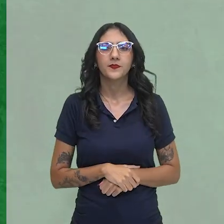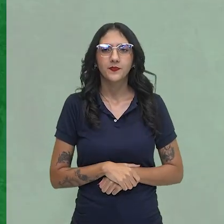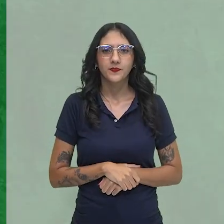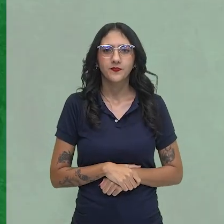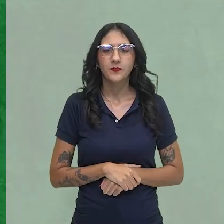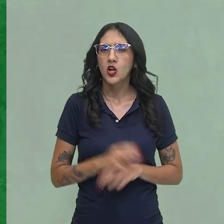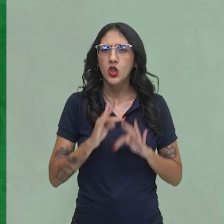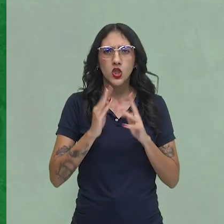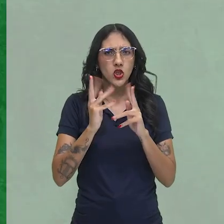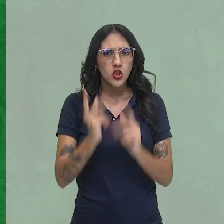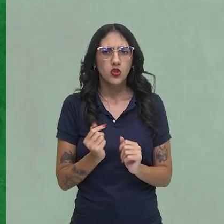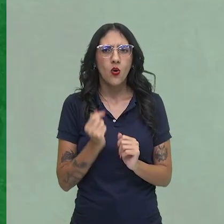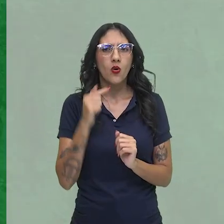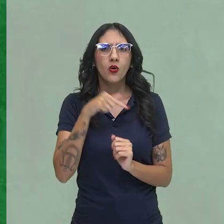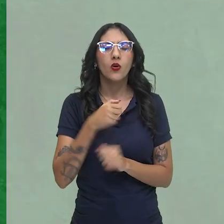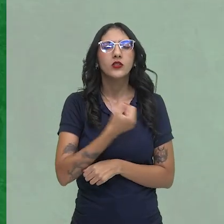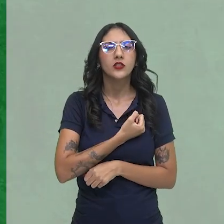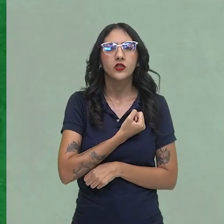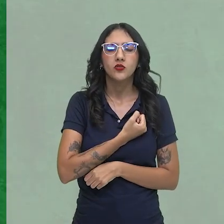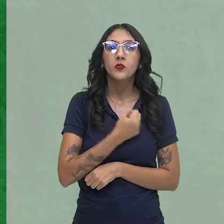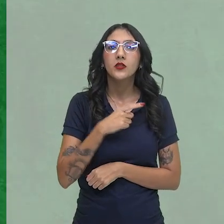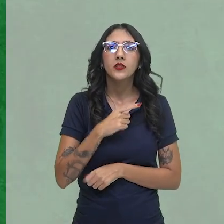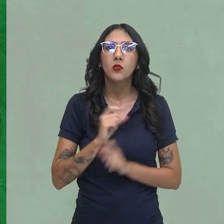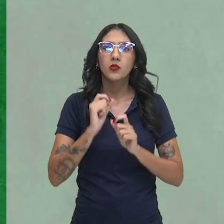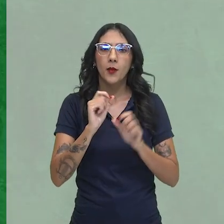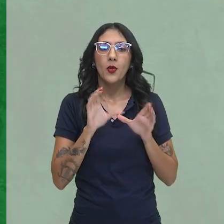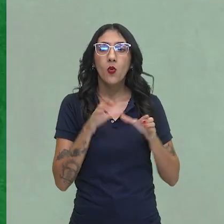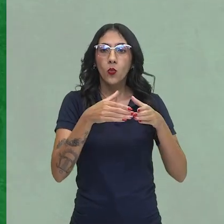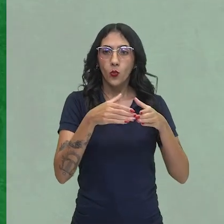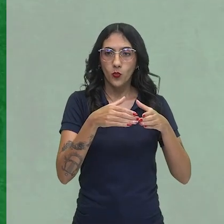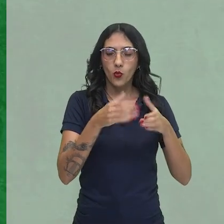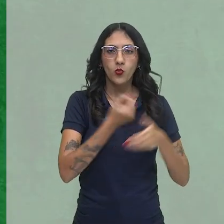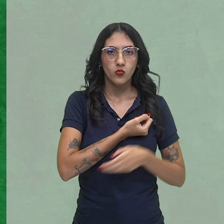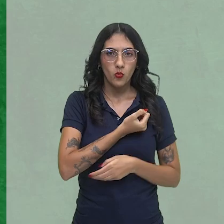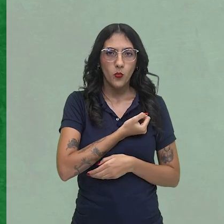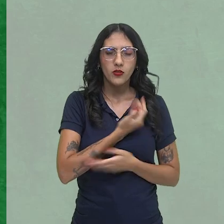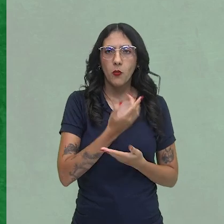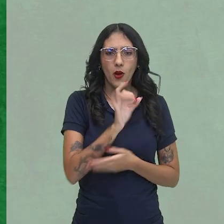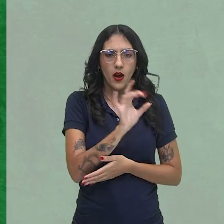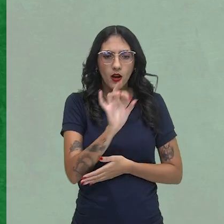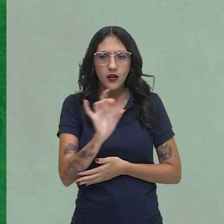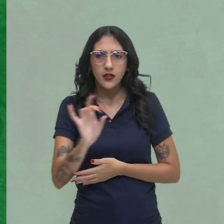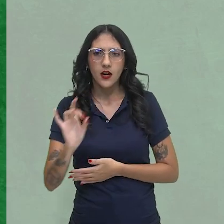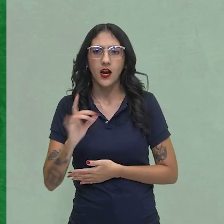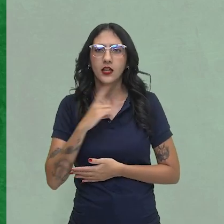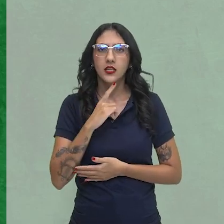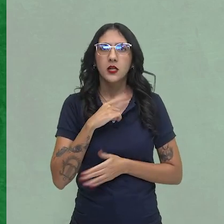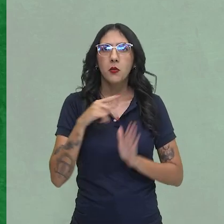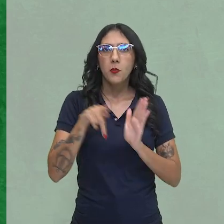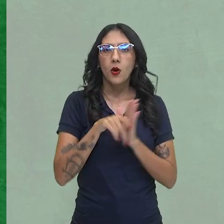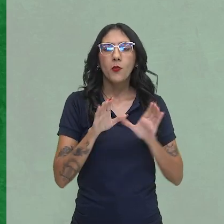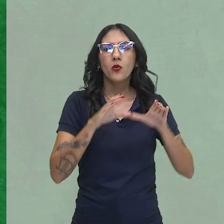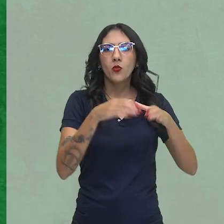todos esses números, nós damos o nome de conjunto numérico, ou seja, cada número ele pertence a